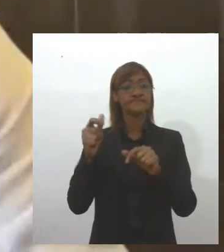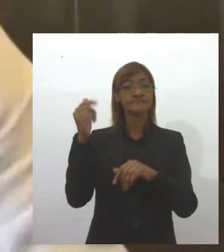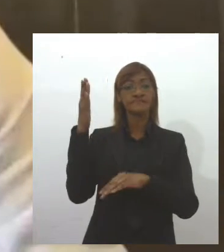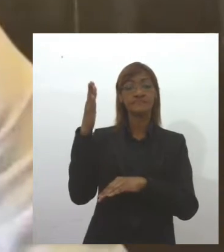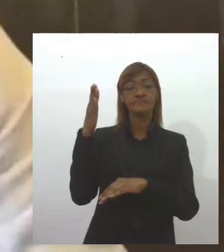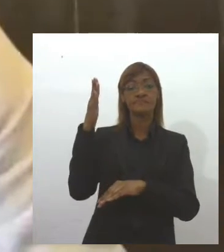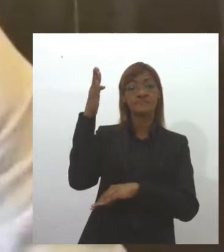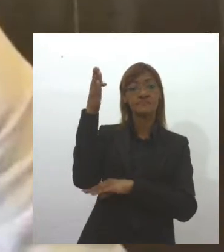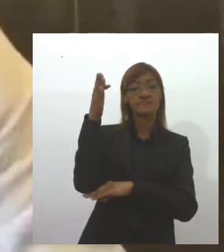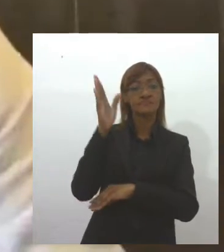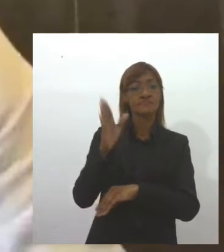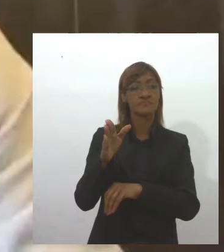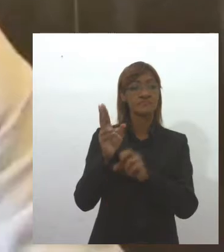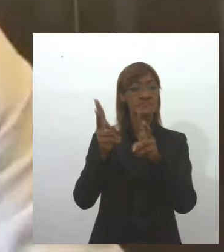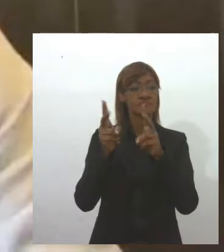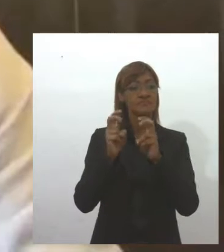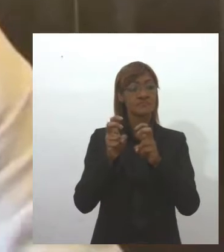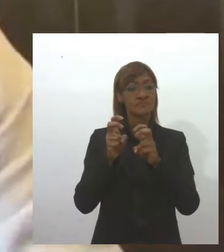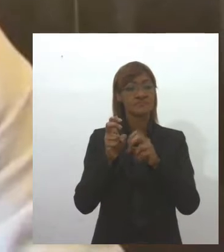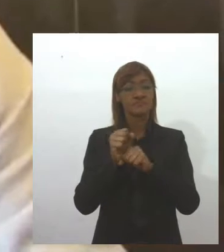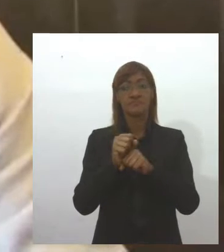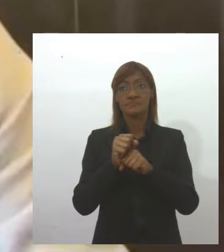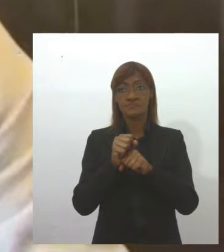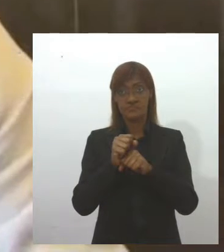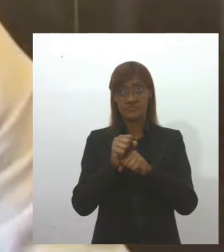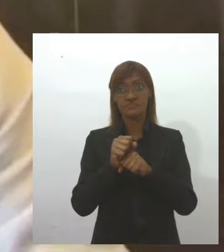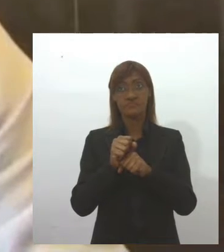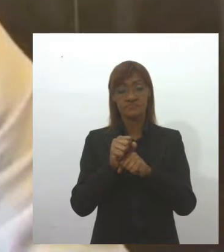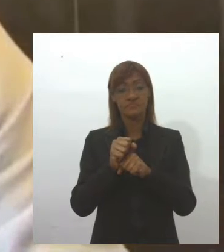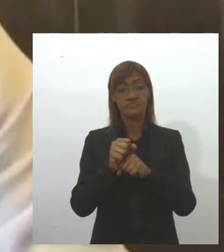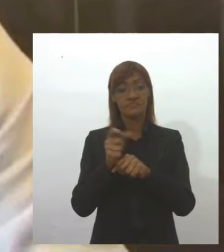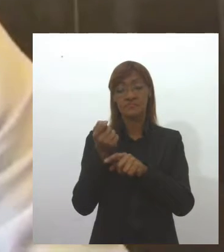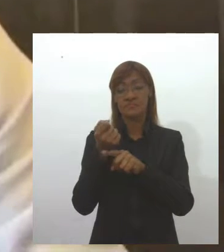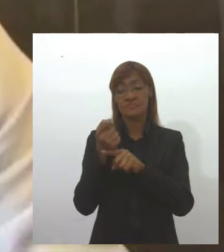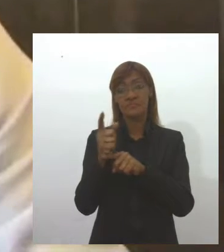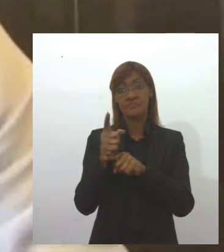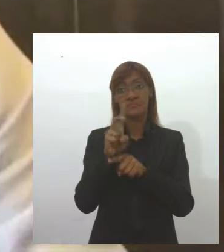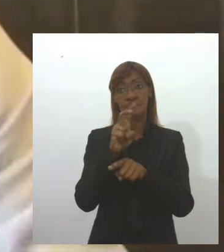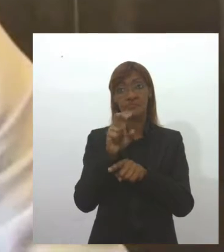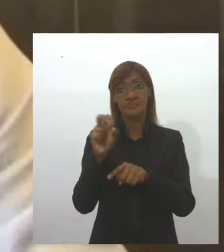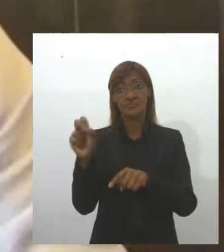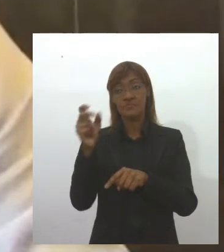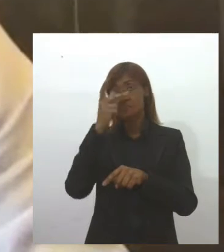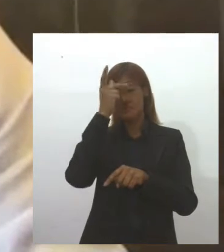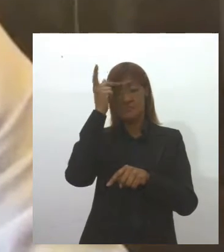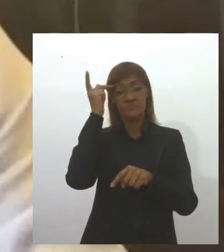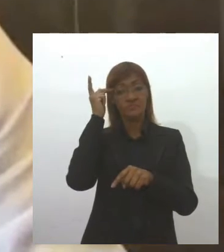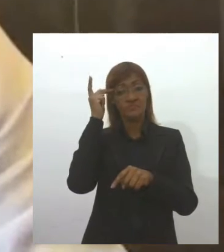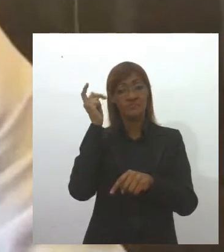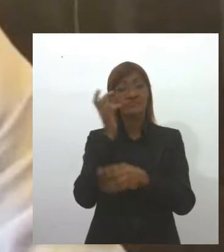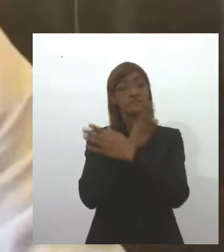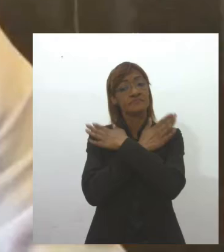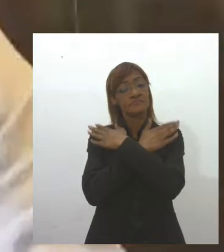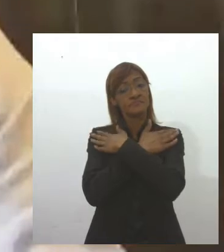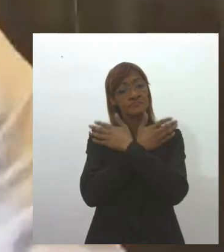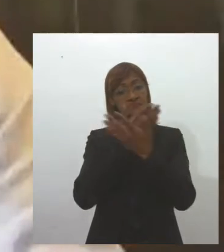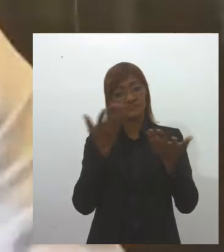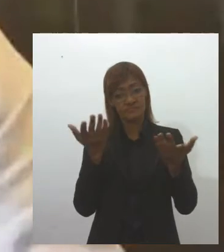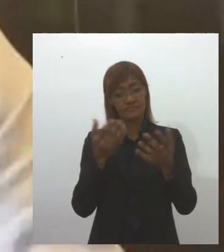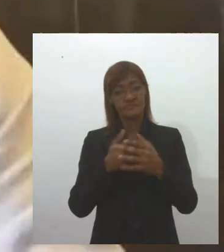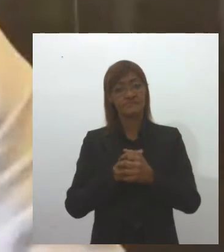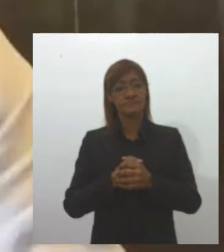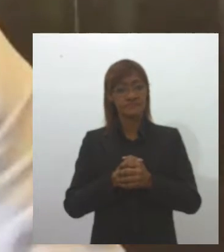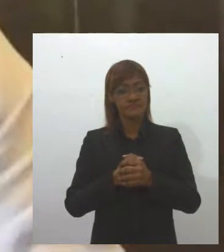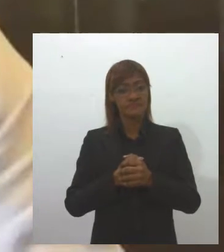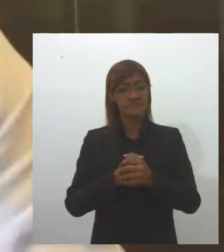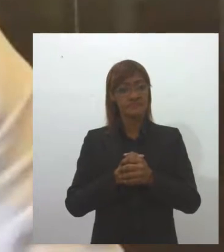a notar 500 desligamentos no setor, né? Pessoas demitidas, né, das nossas empresas. Isso nenhum empresário